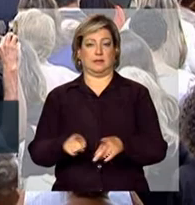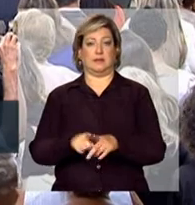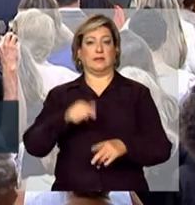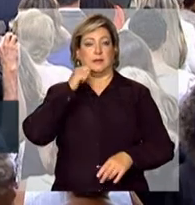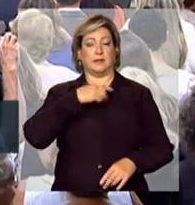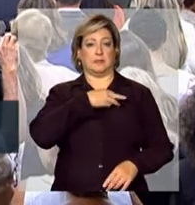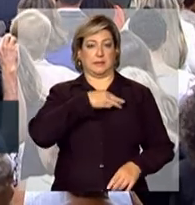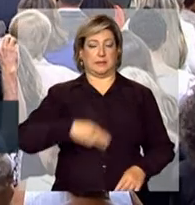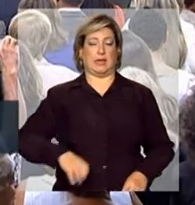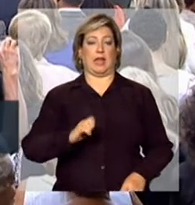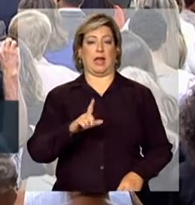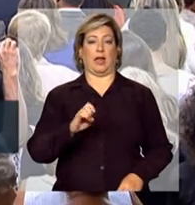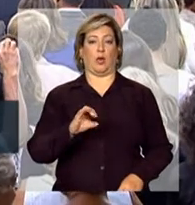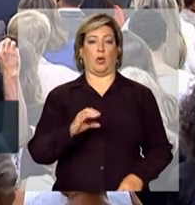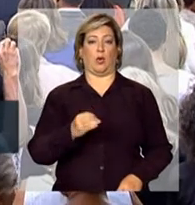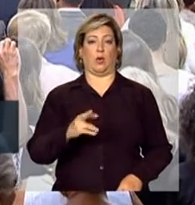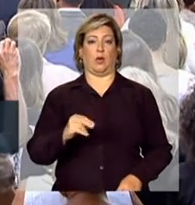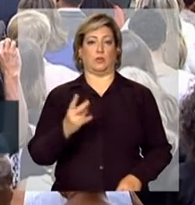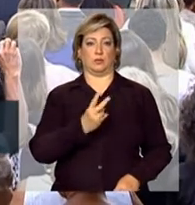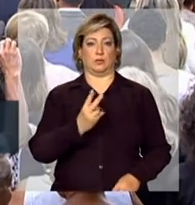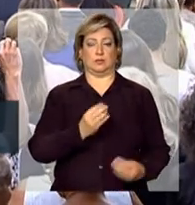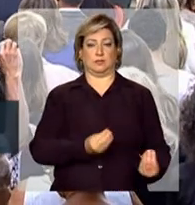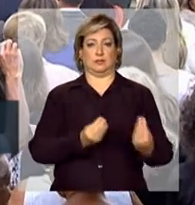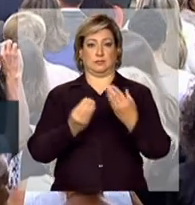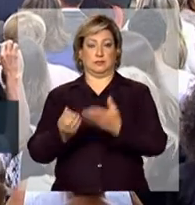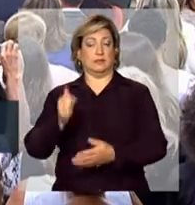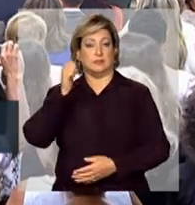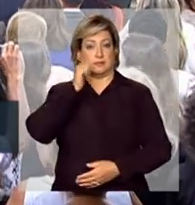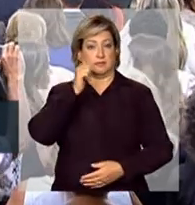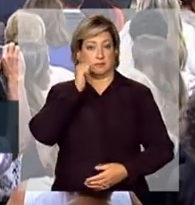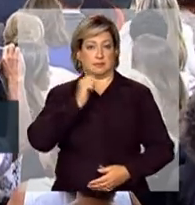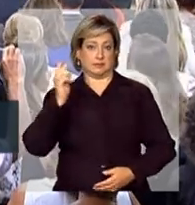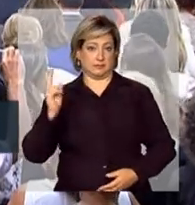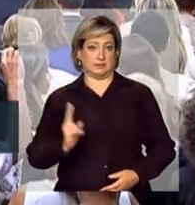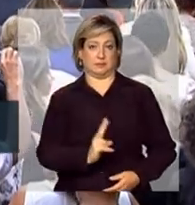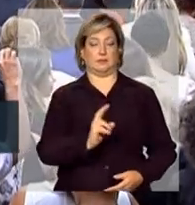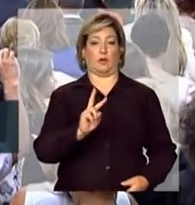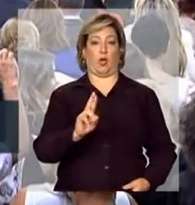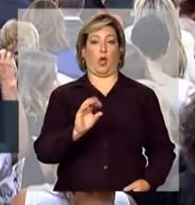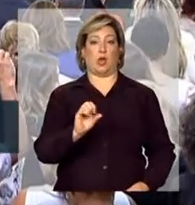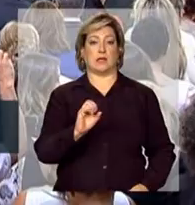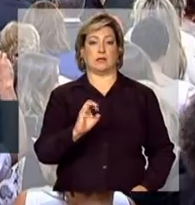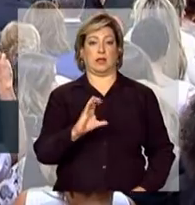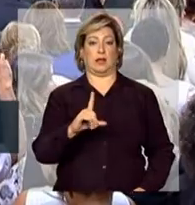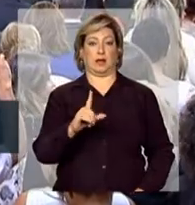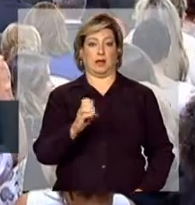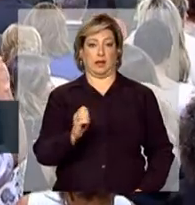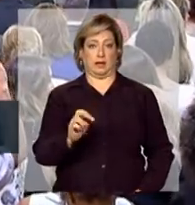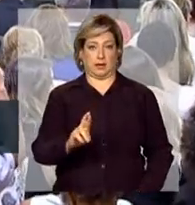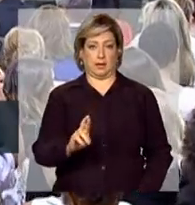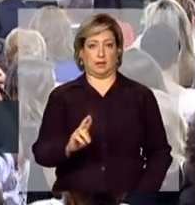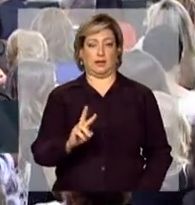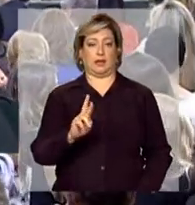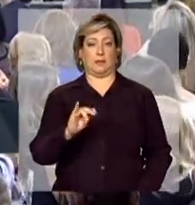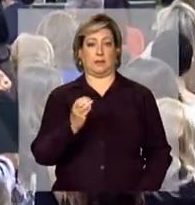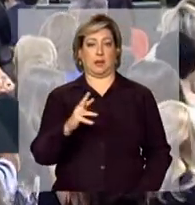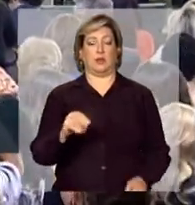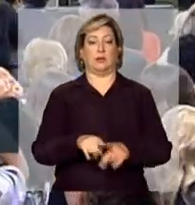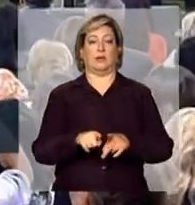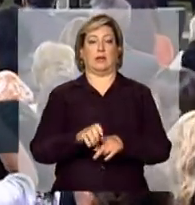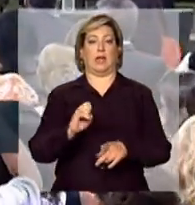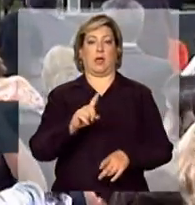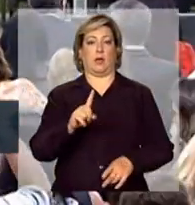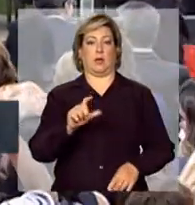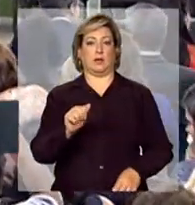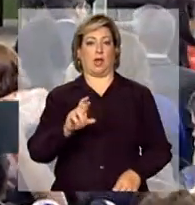para as mulheres Eleonora menicucci convidamos a senhoras rosecler elizário Veloso Ribeiro e Elsa